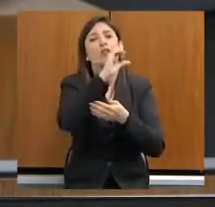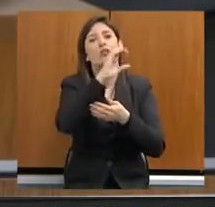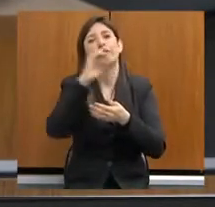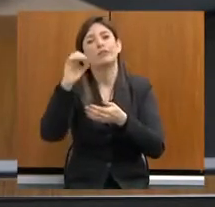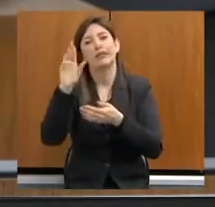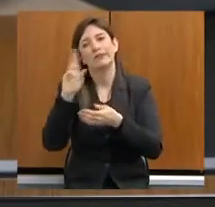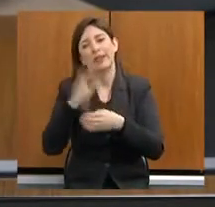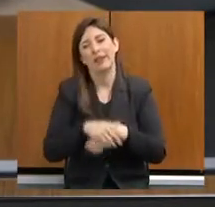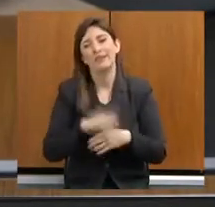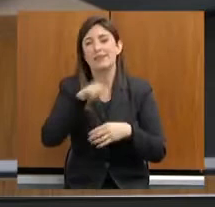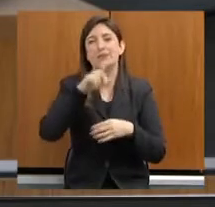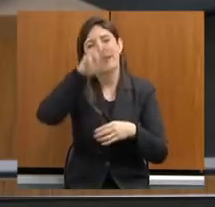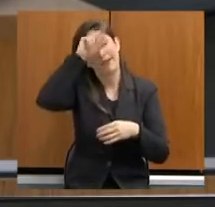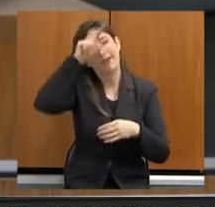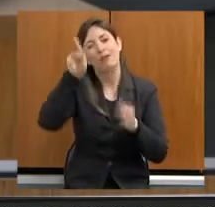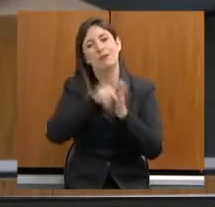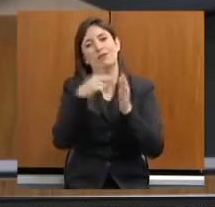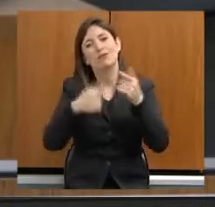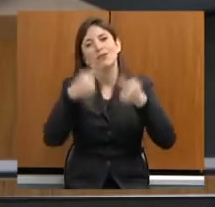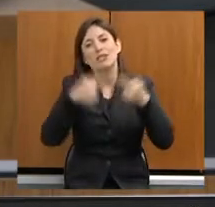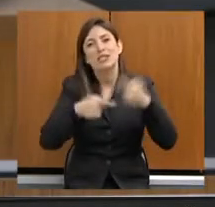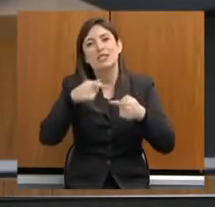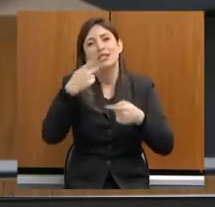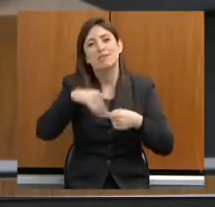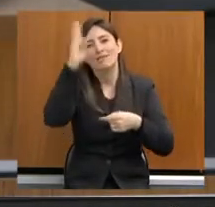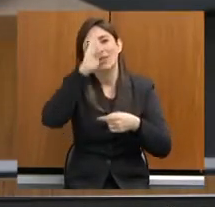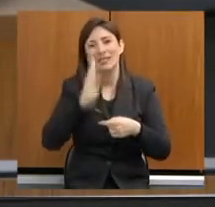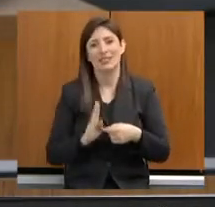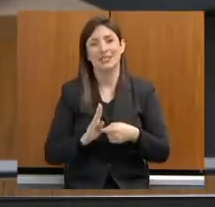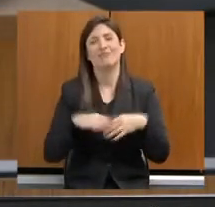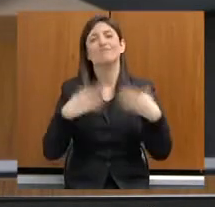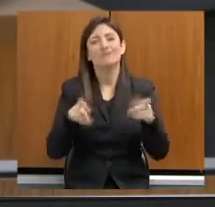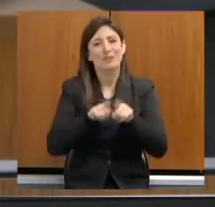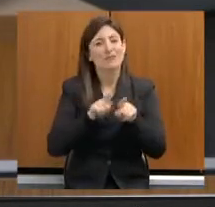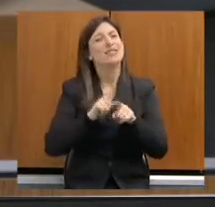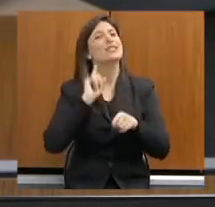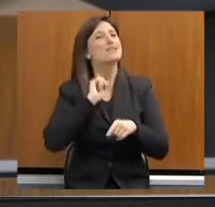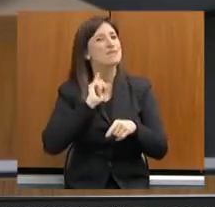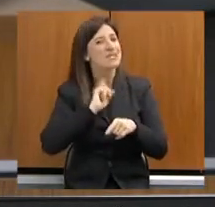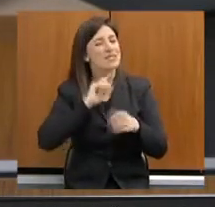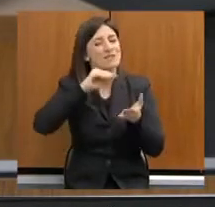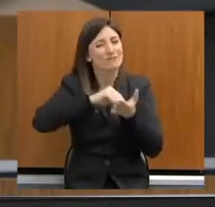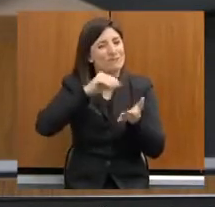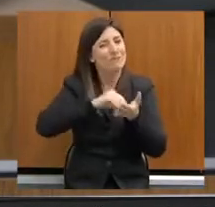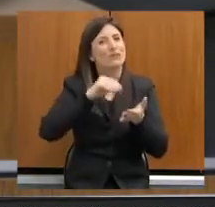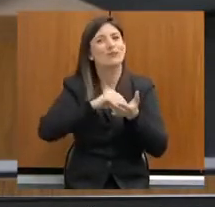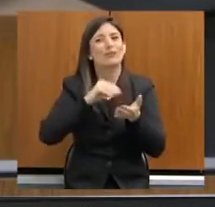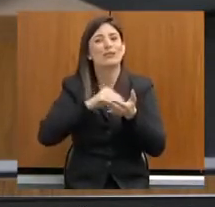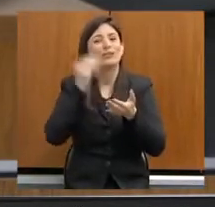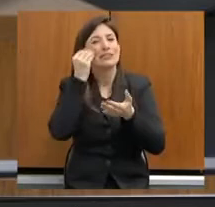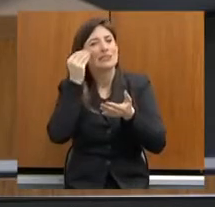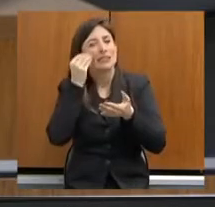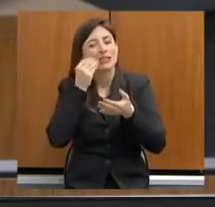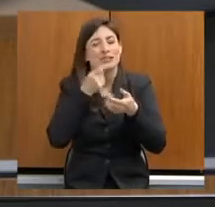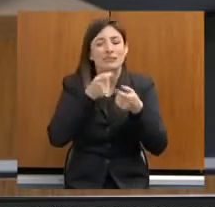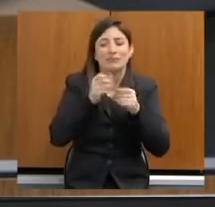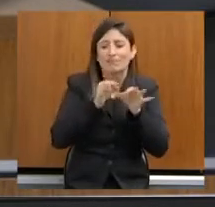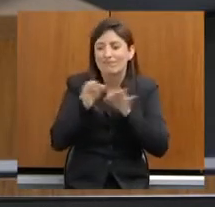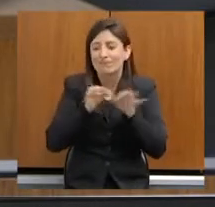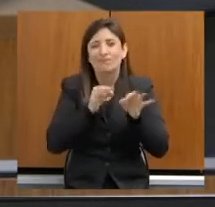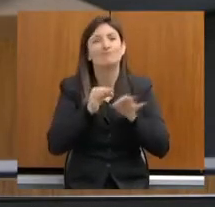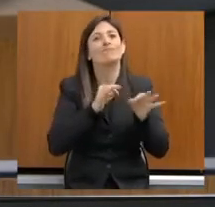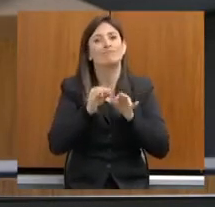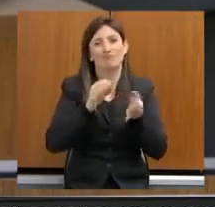maior brasileira mas Minas não exerciam esse papel a Mills deixou-se levar